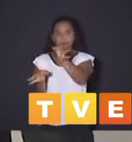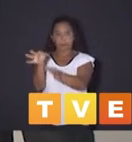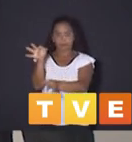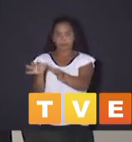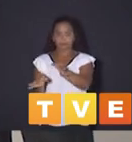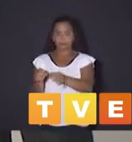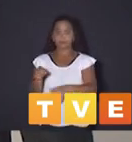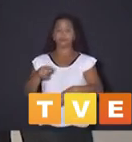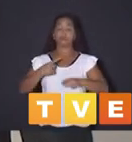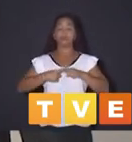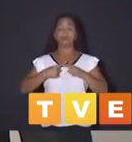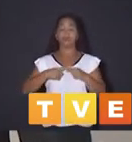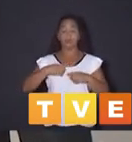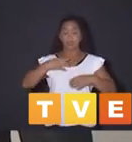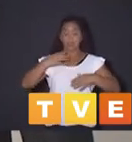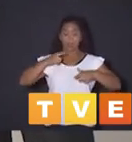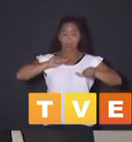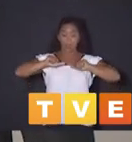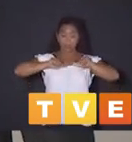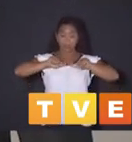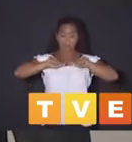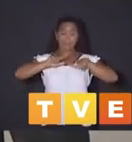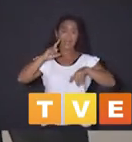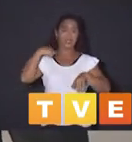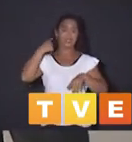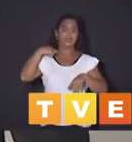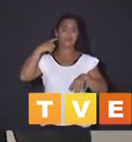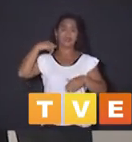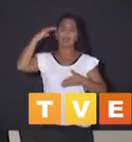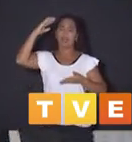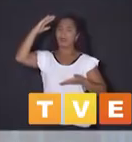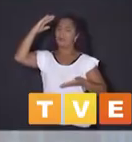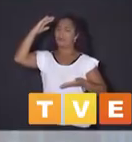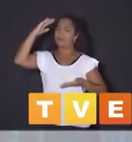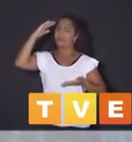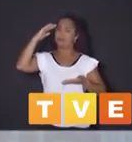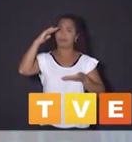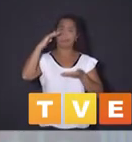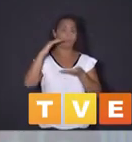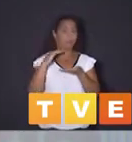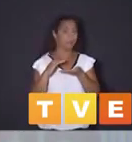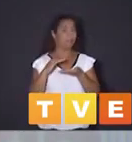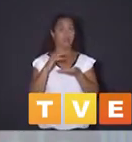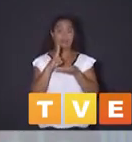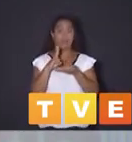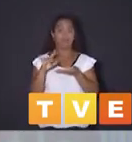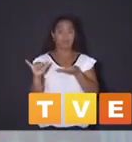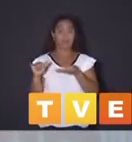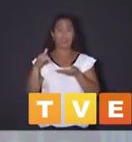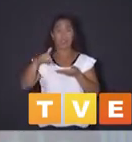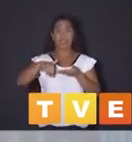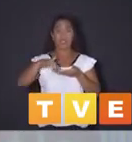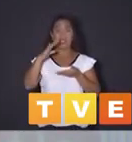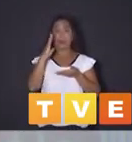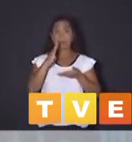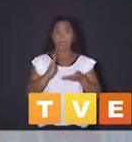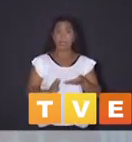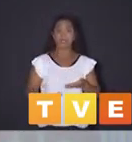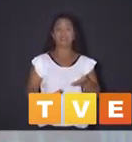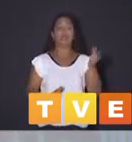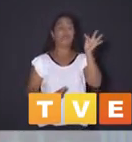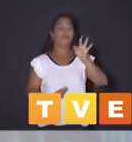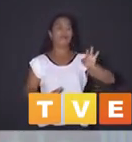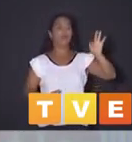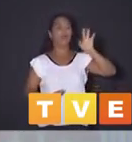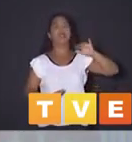trabalho dos advogados ainda vai diminuir assustadoramente a demanda por trabalho de advogado agente aqui no brasil tem mais faculdades de direito do